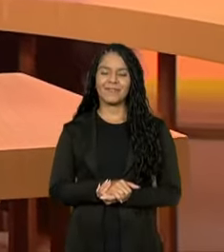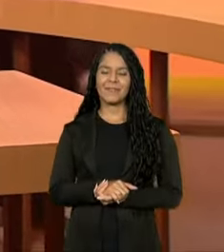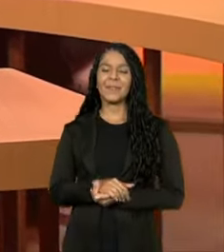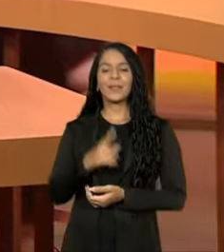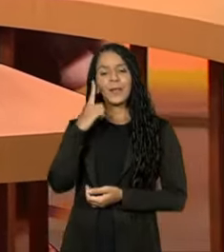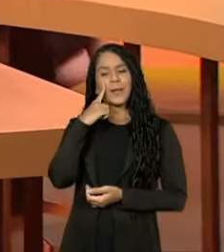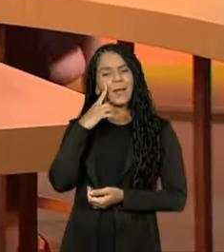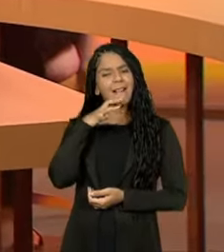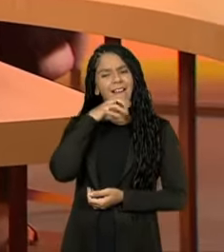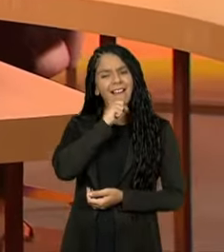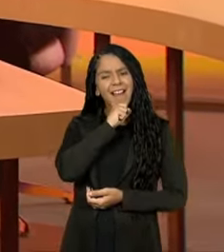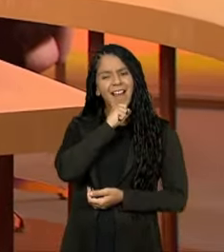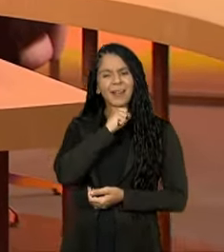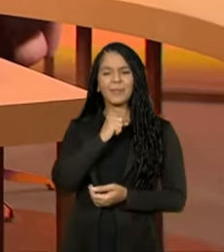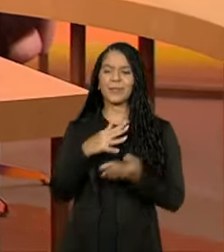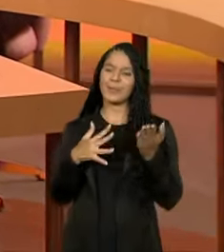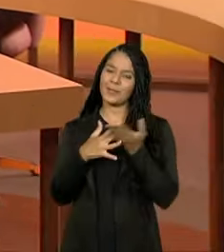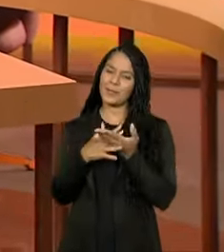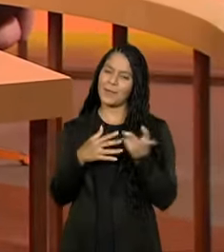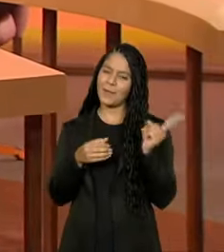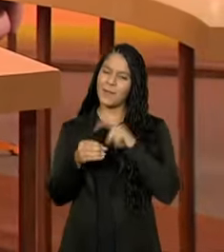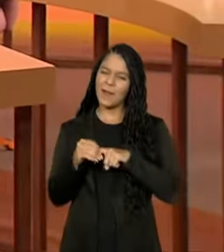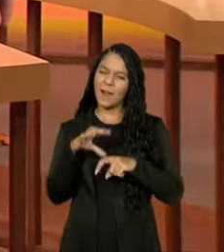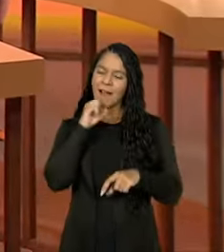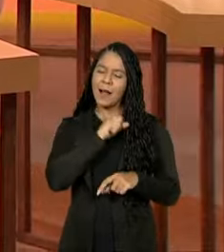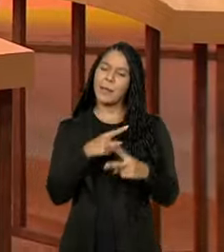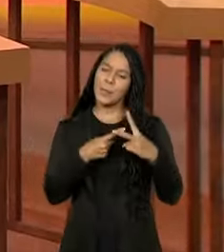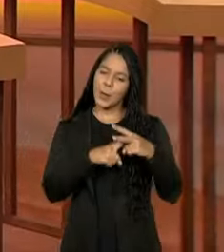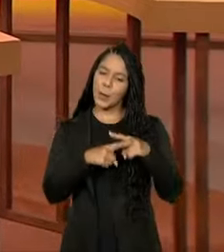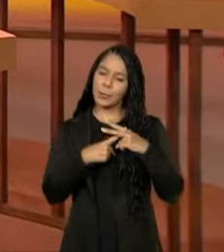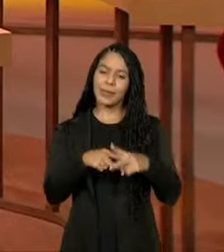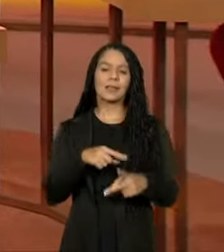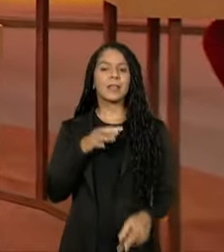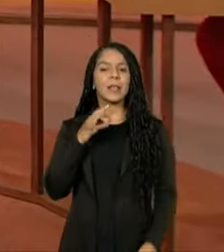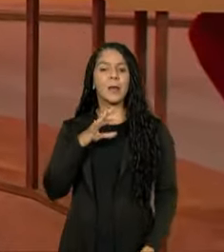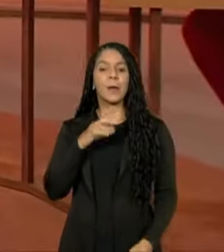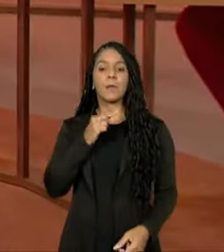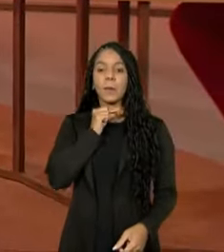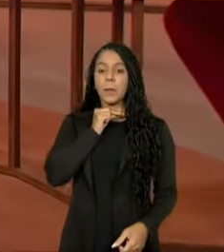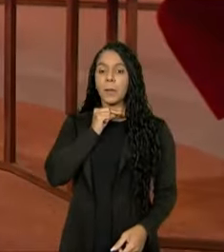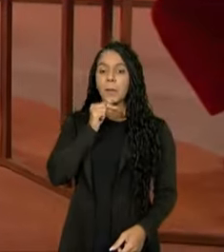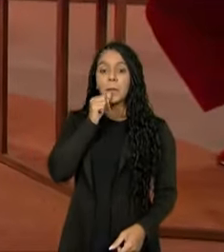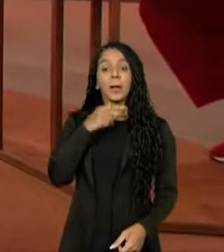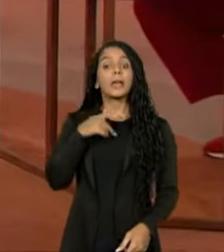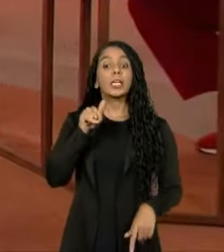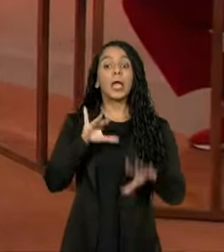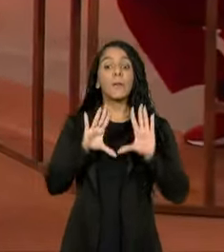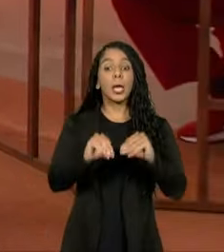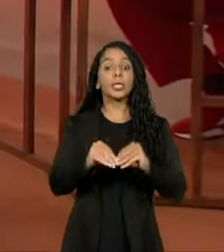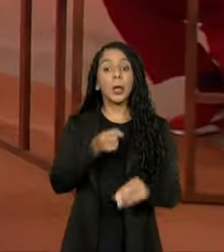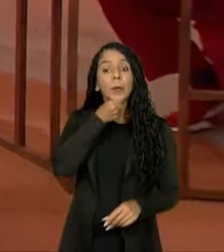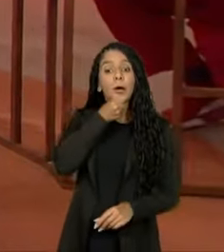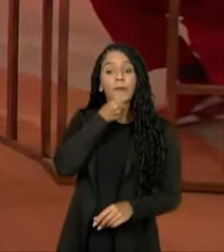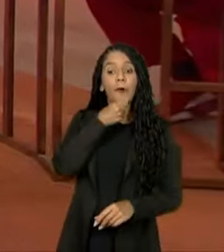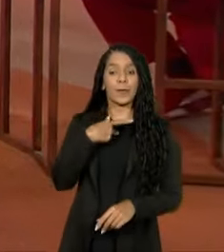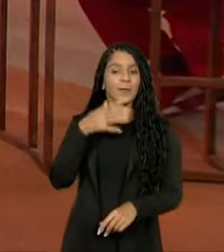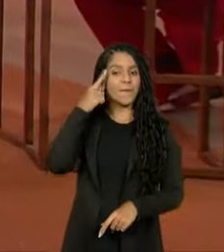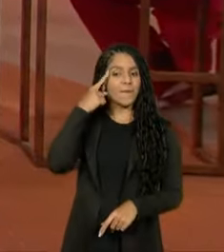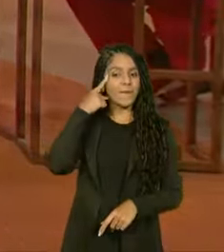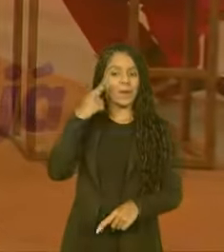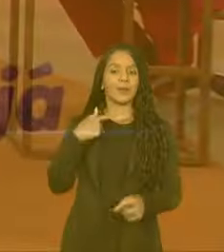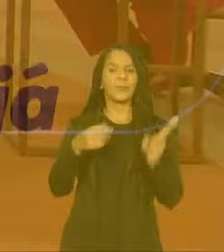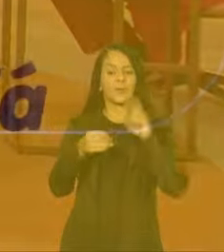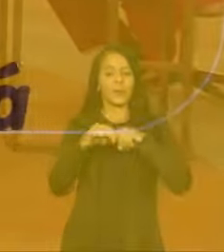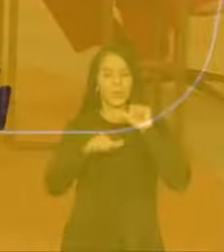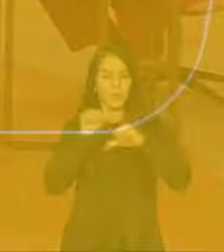Olha só, é rapidinho o intervalo, a gente volta já só para consertar o microfone. Quem é que mexeu no microfone do Freixo? Beijo, a gente já volta. Troca